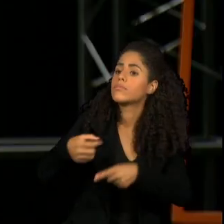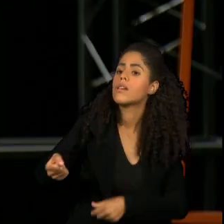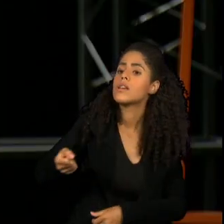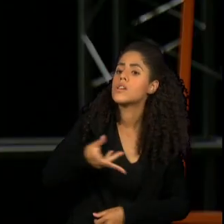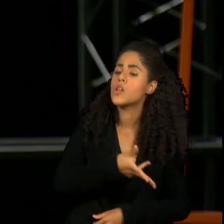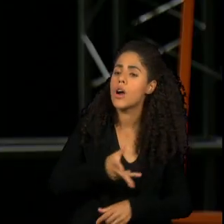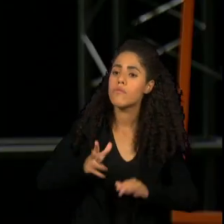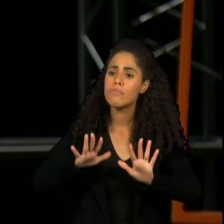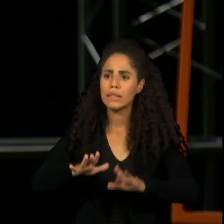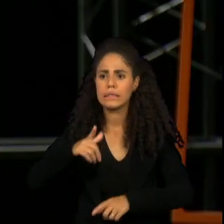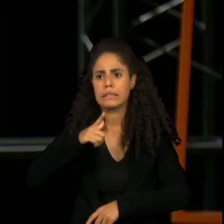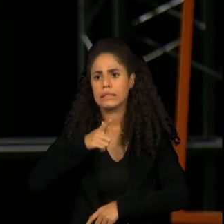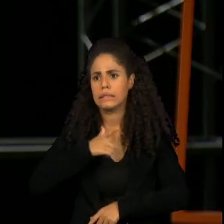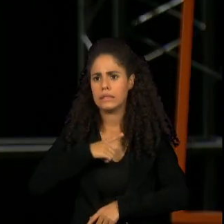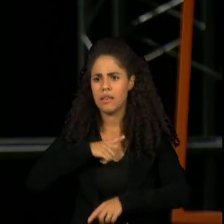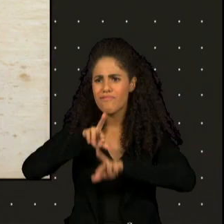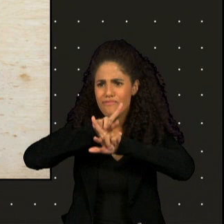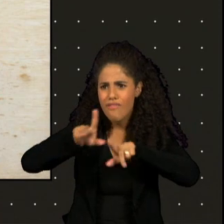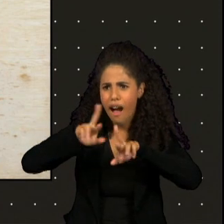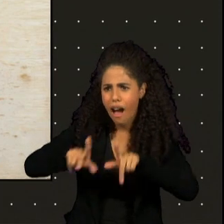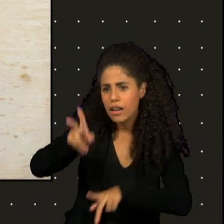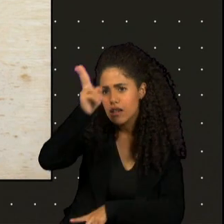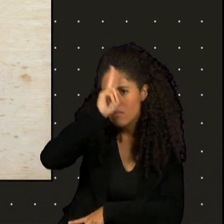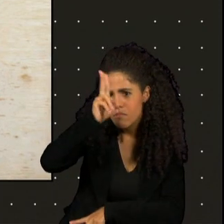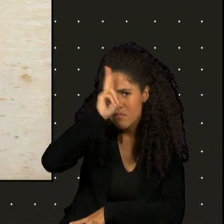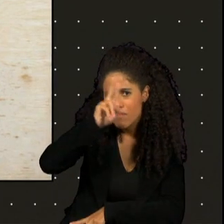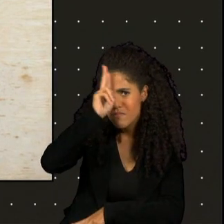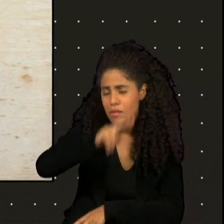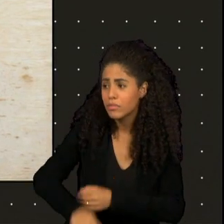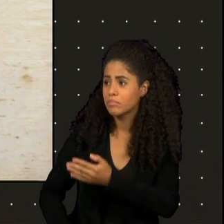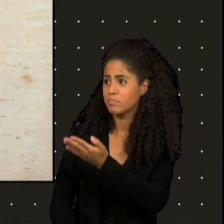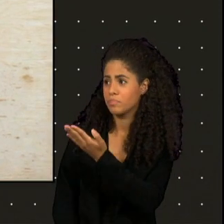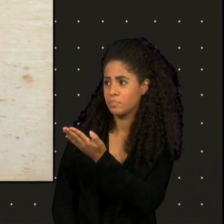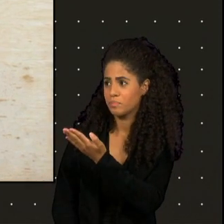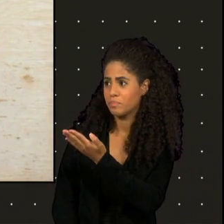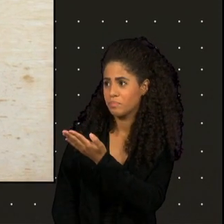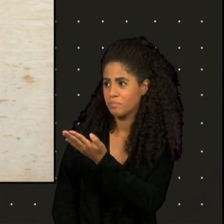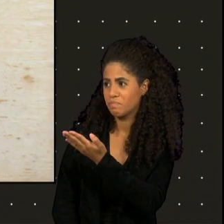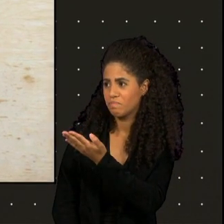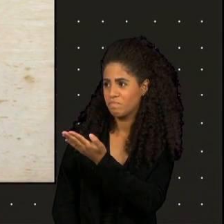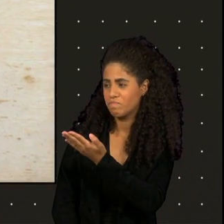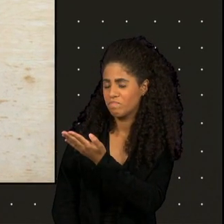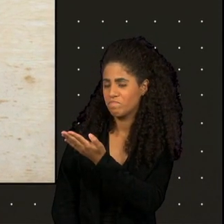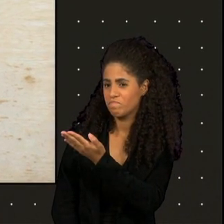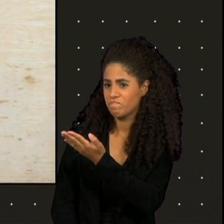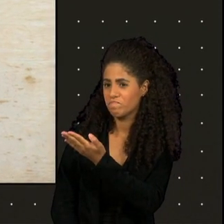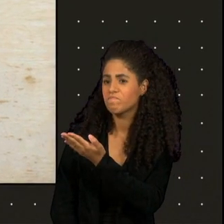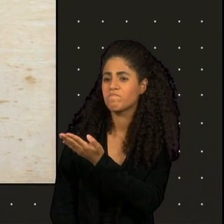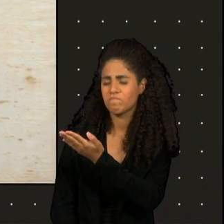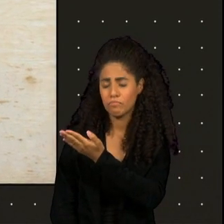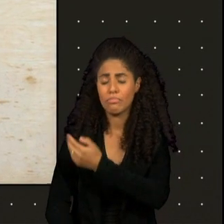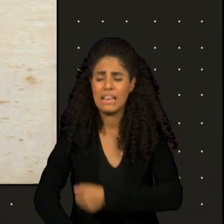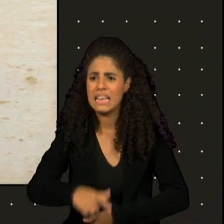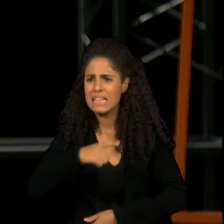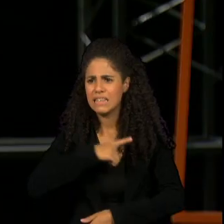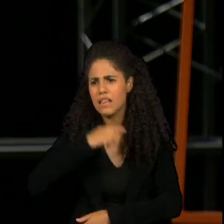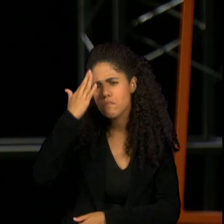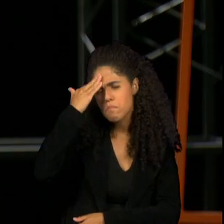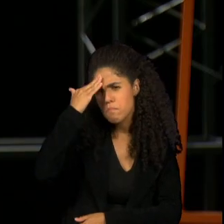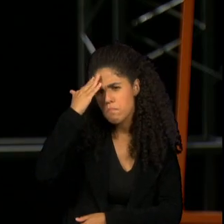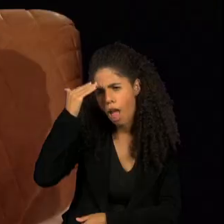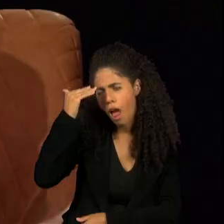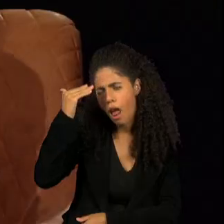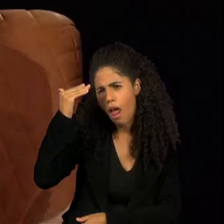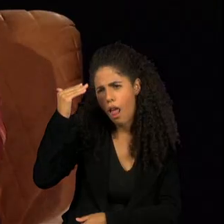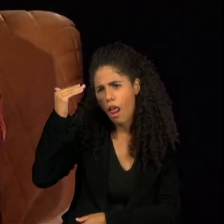Mas também tem a história do Oiticica, né, na época, que seja marginal, seja herói. Então, também tinha uma honra, né, ser